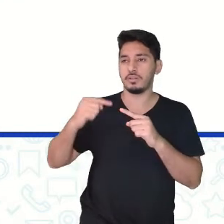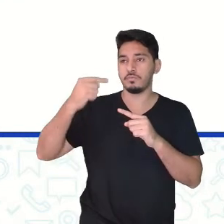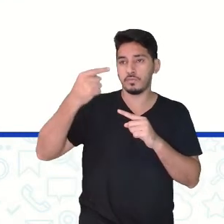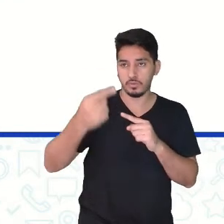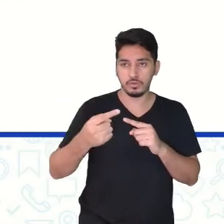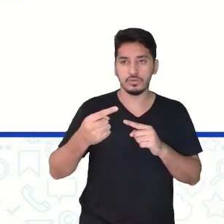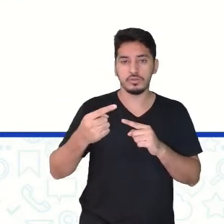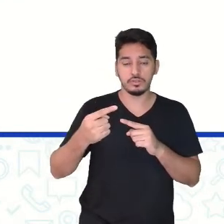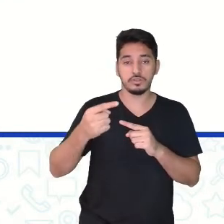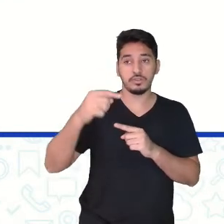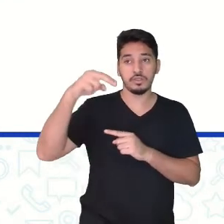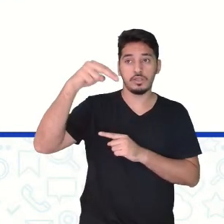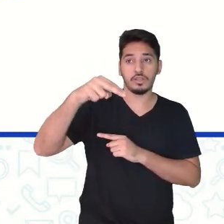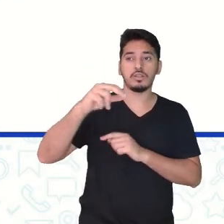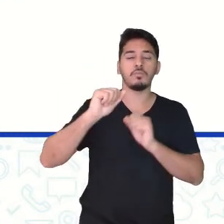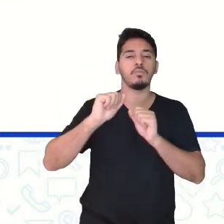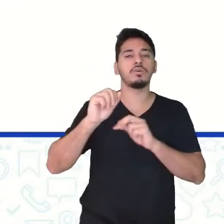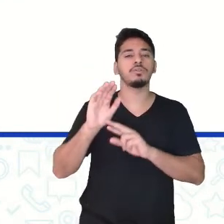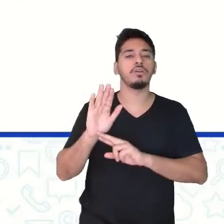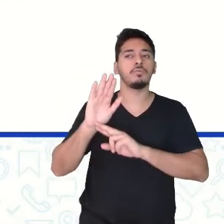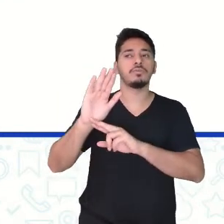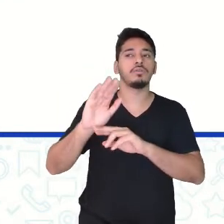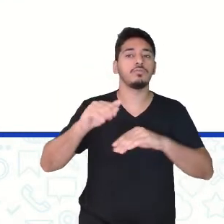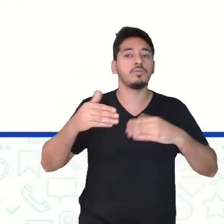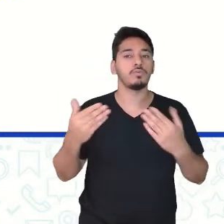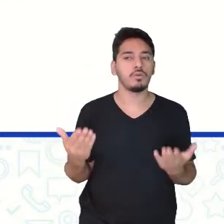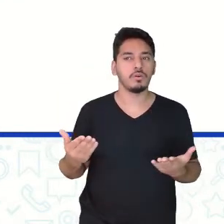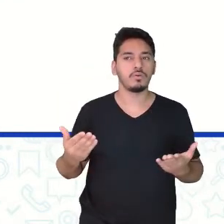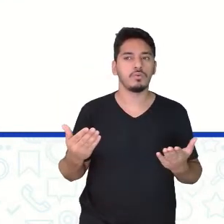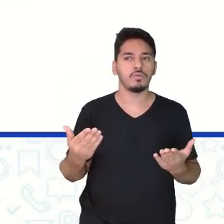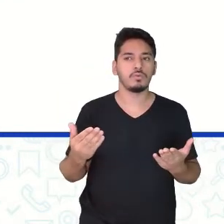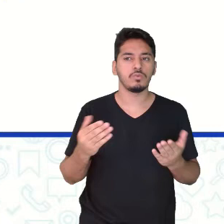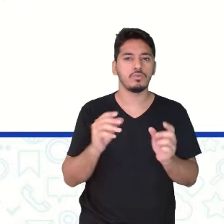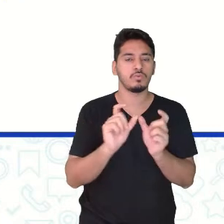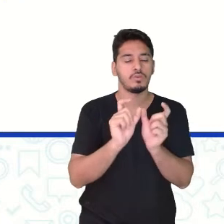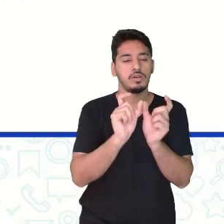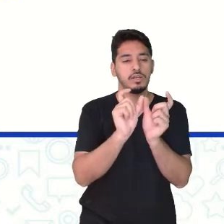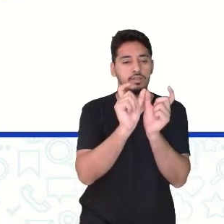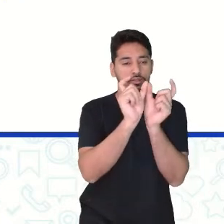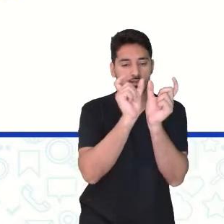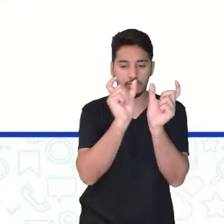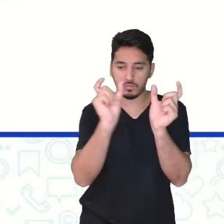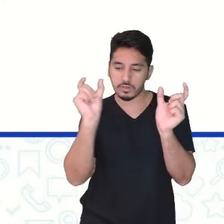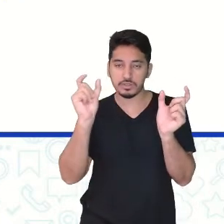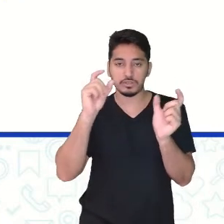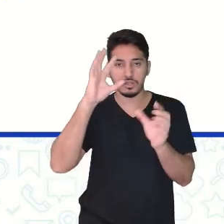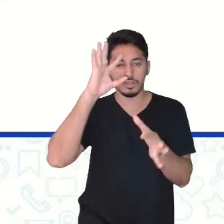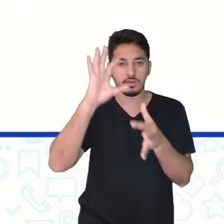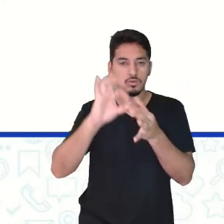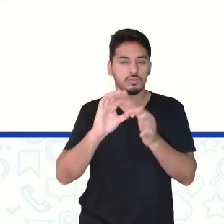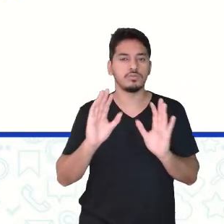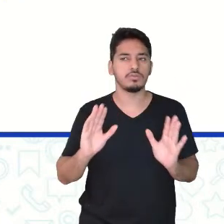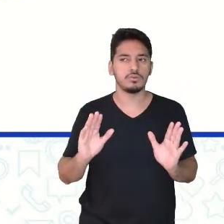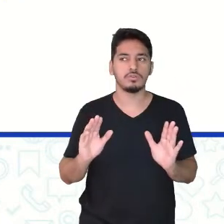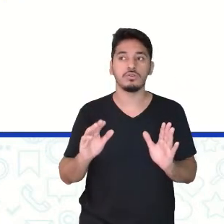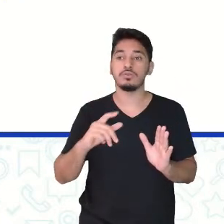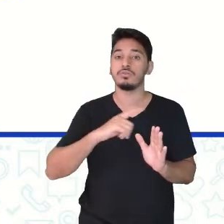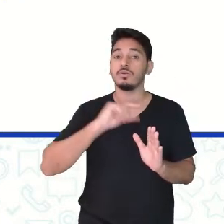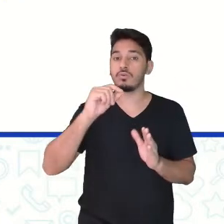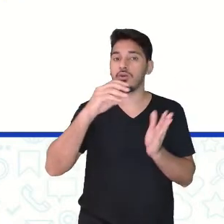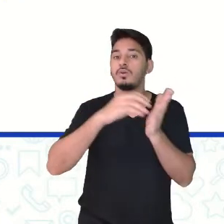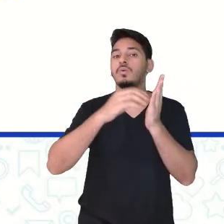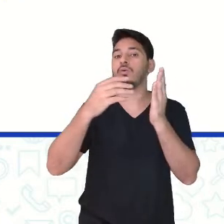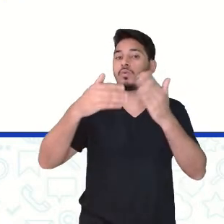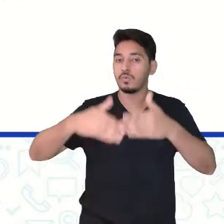imediatamente depois de n pode ser representado por qual sequência lógica eu posso colocar aí? Isso cai até, gente,